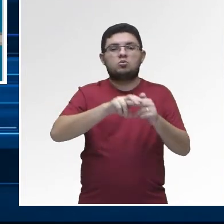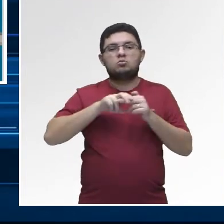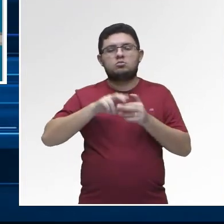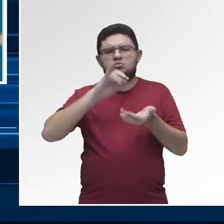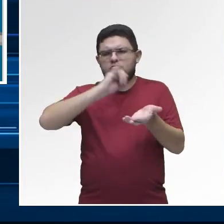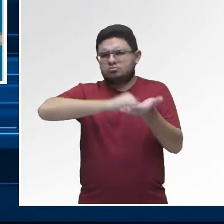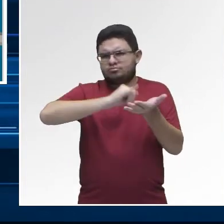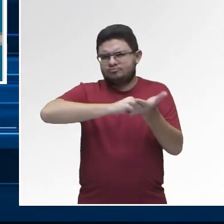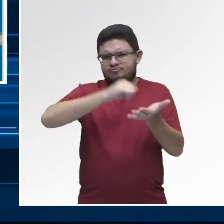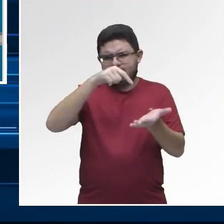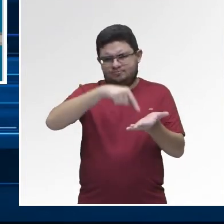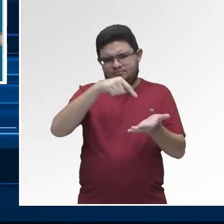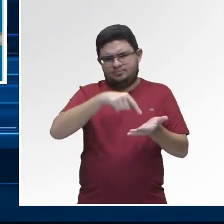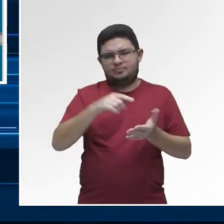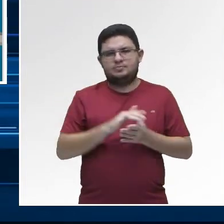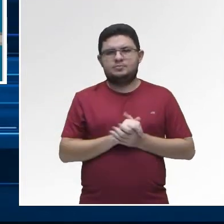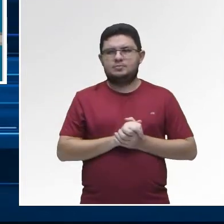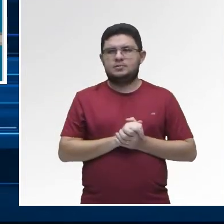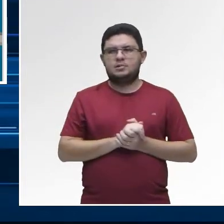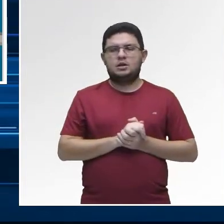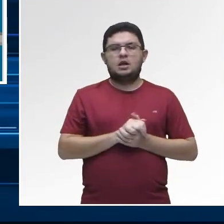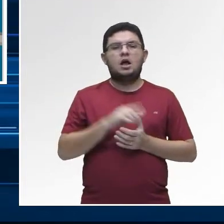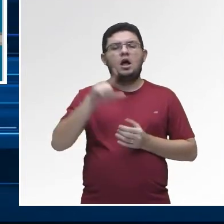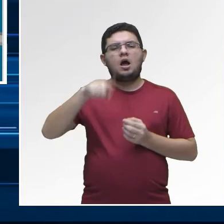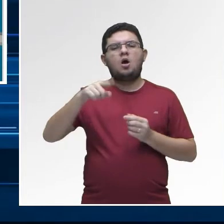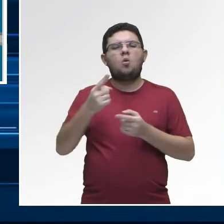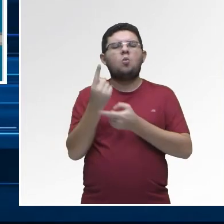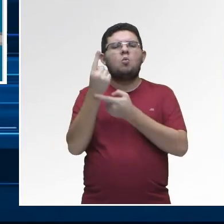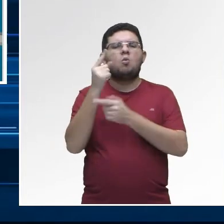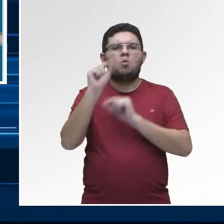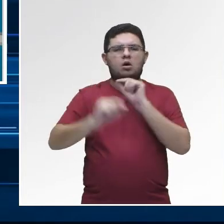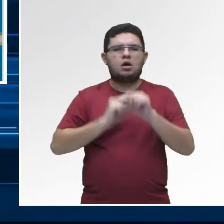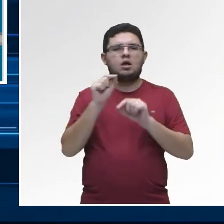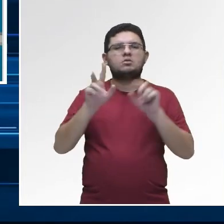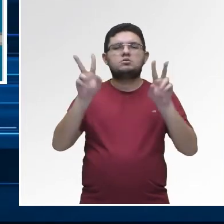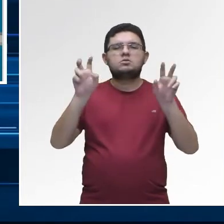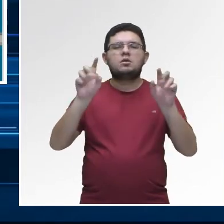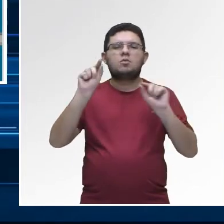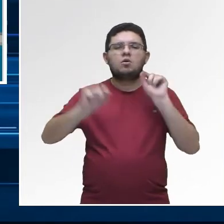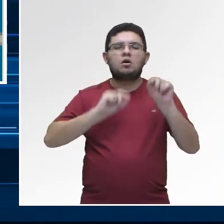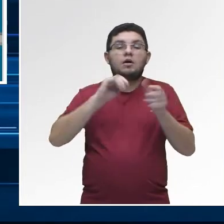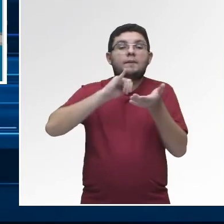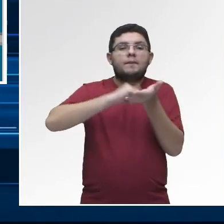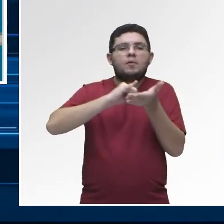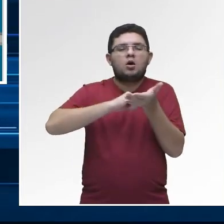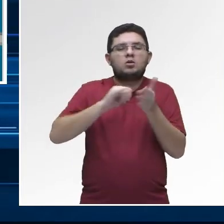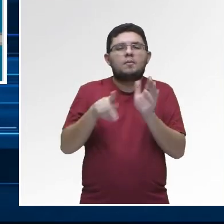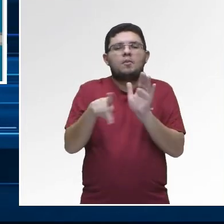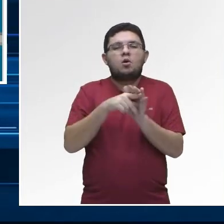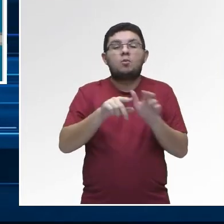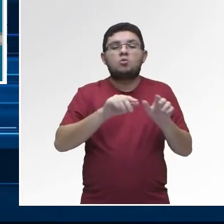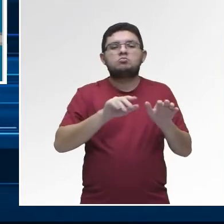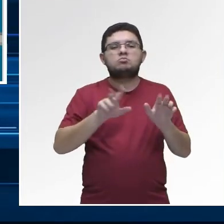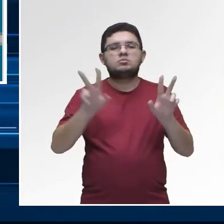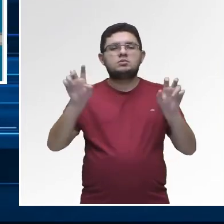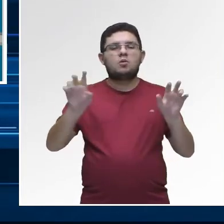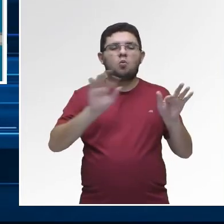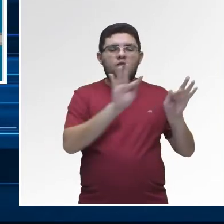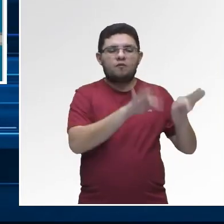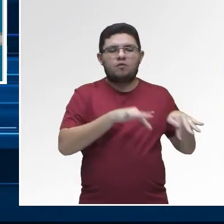Então, essa é uma questão dos impostos que eram aí colocados para